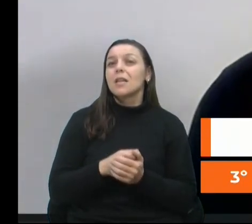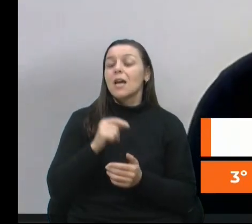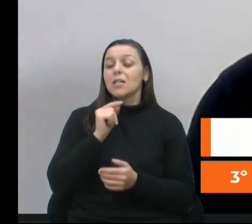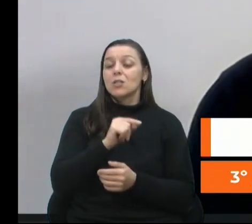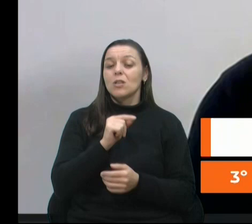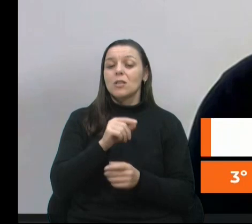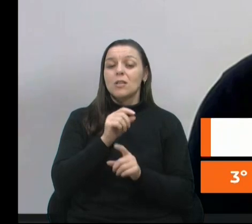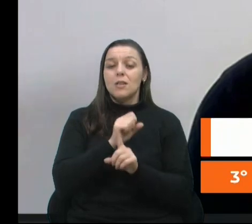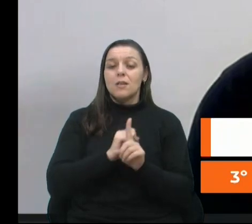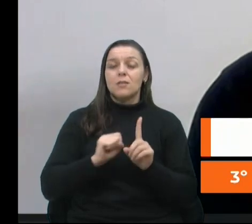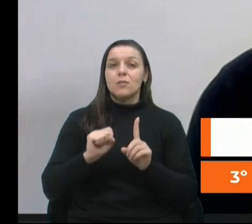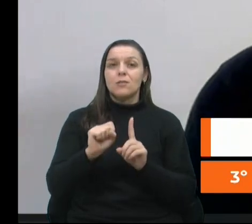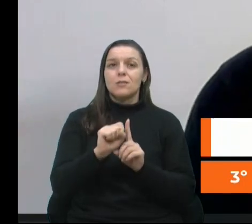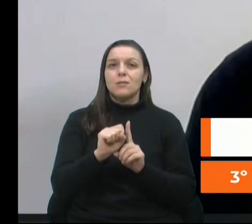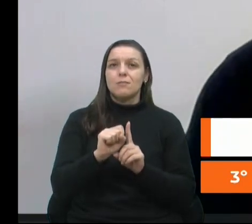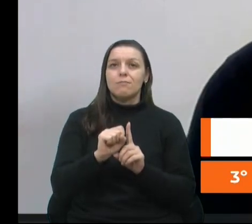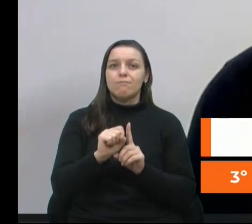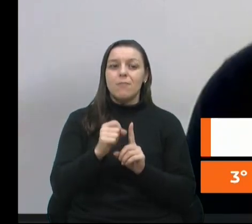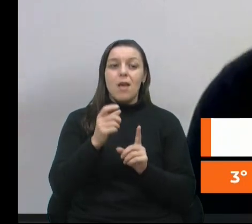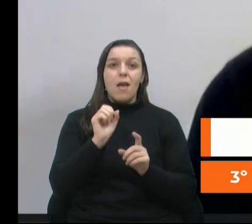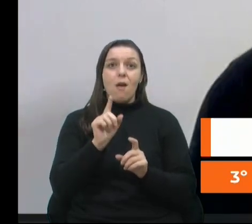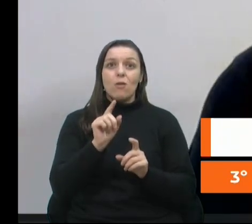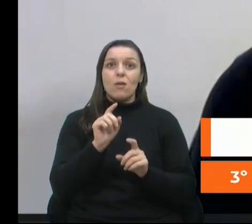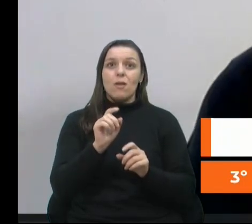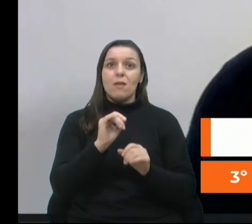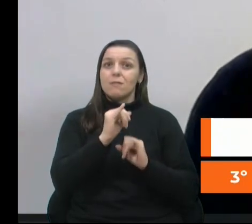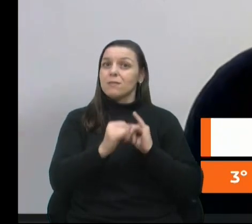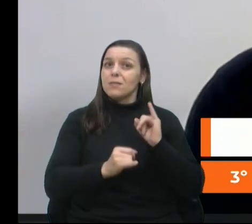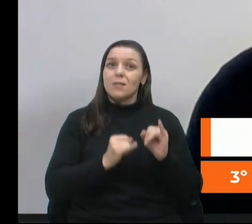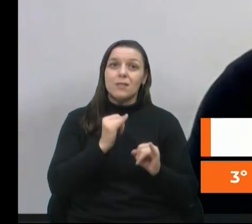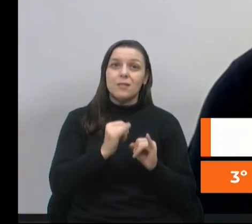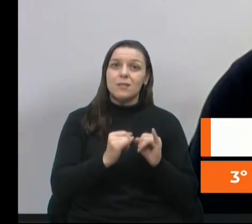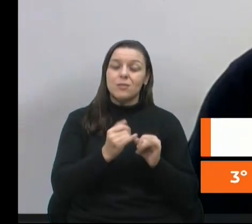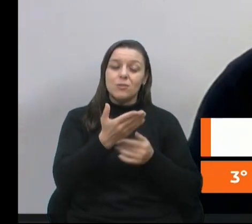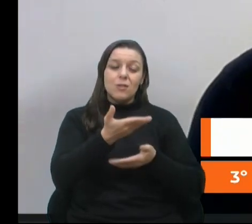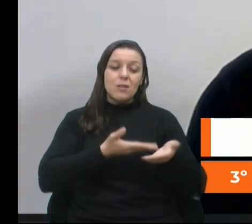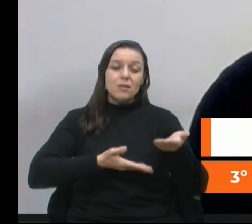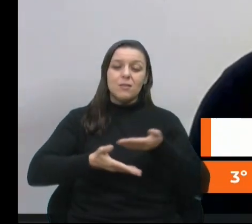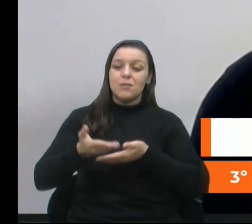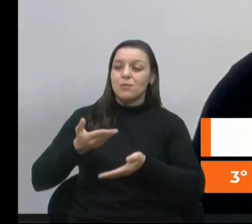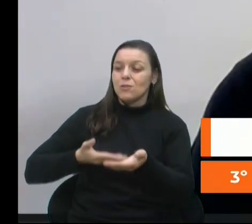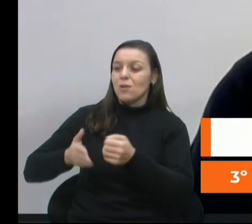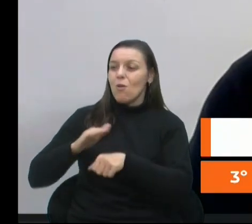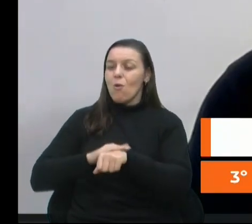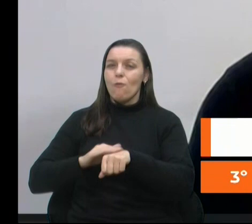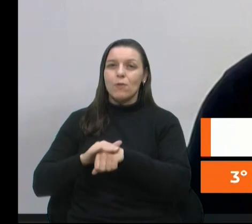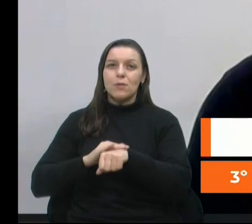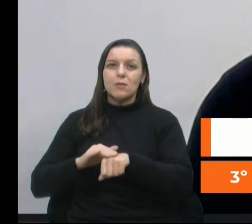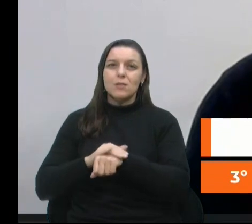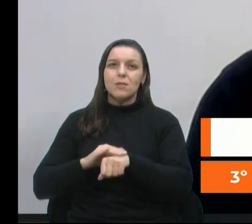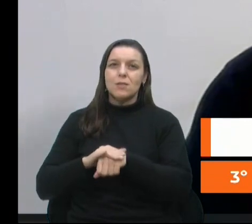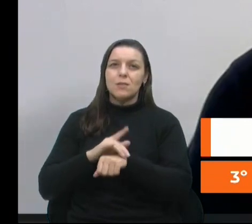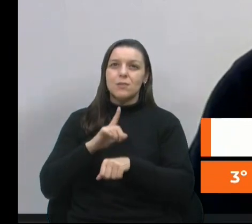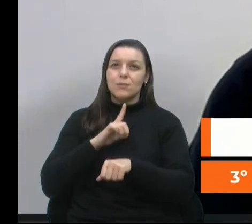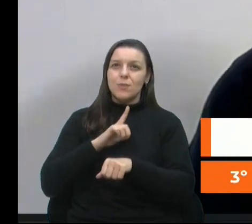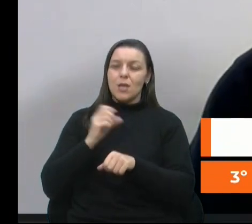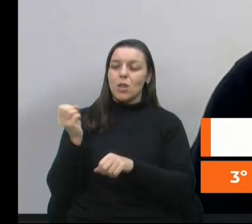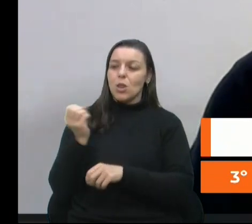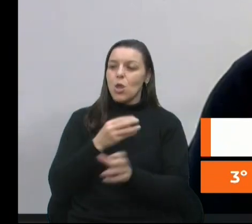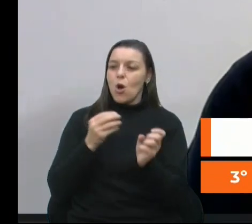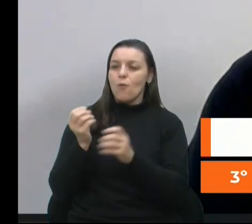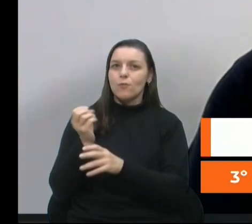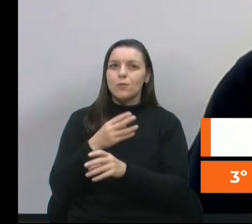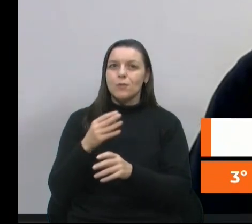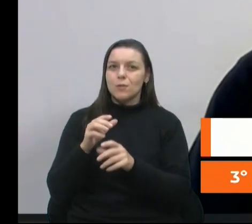aquilo ali é socialização. Então, ele está socializando, ele está interagindo, ele está conversando, ele está buscando novos